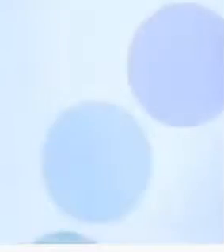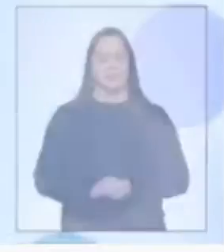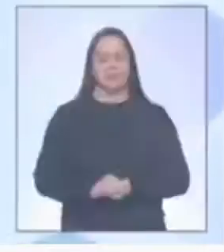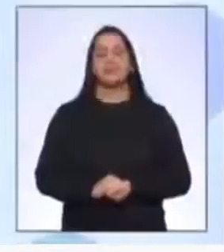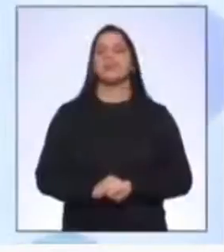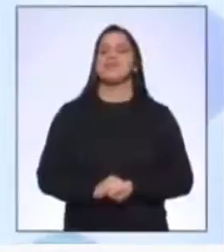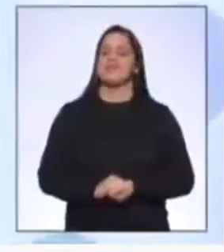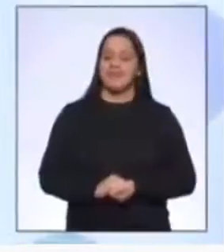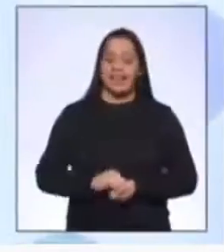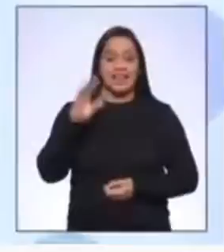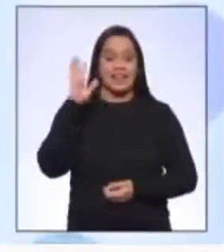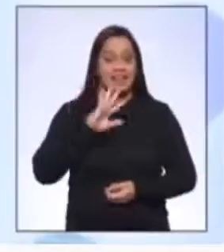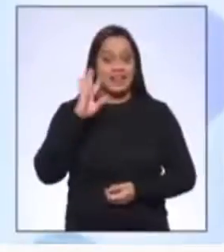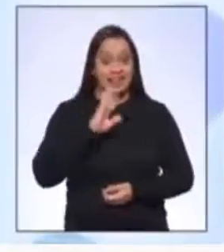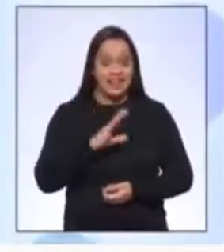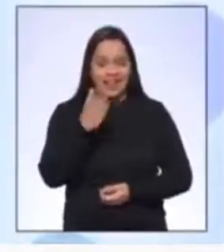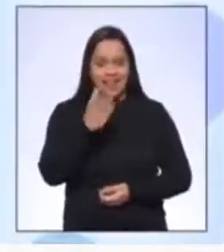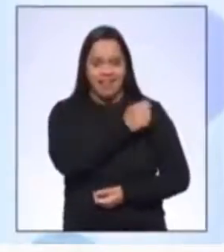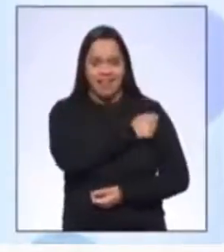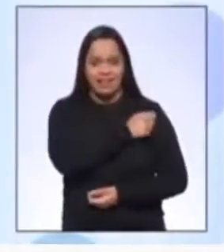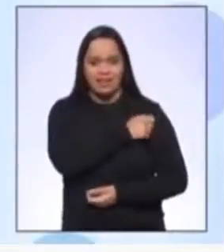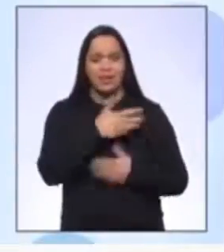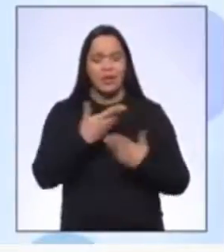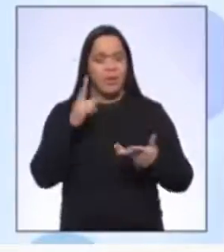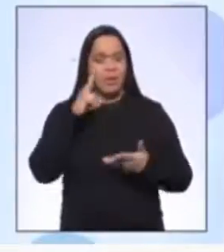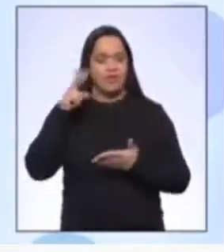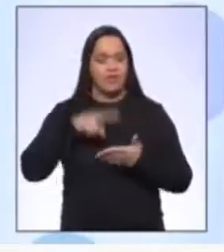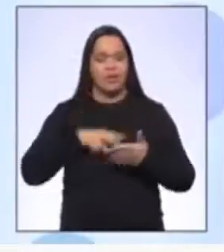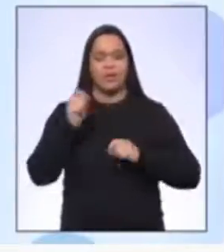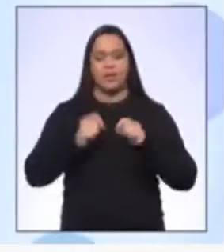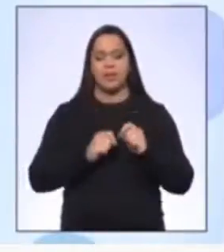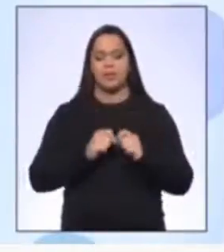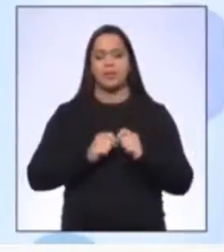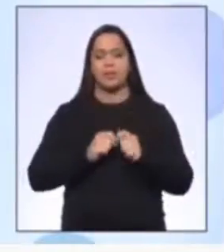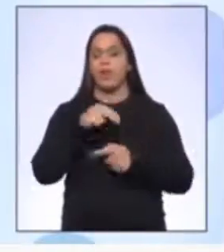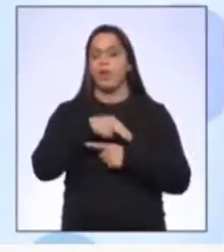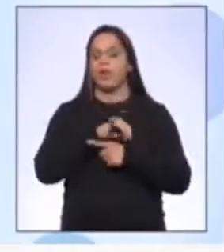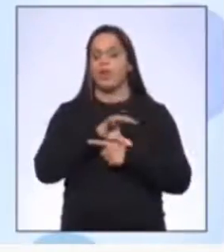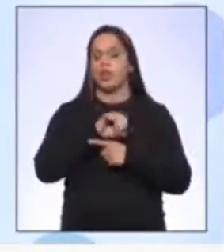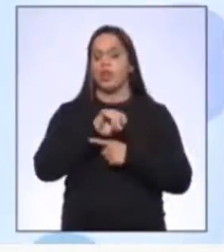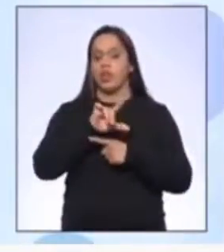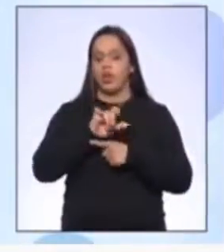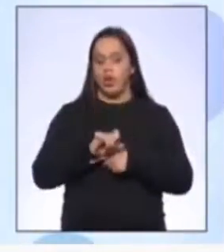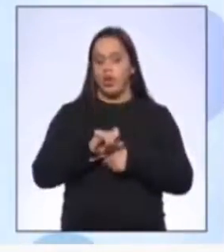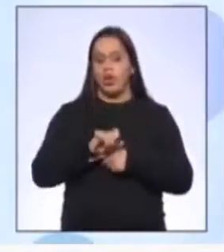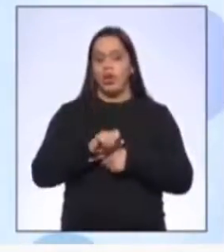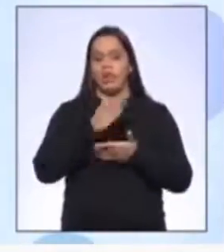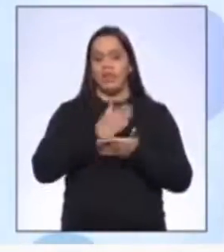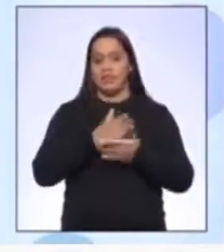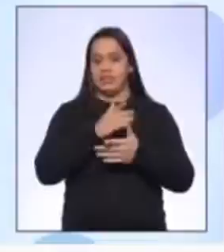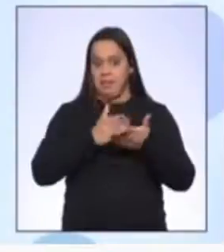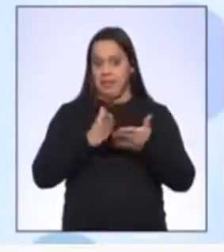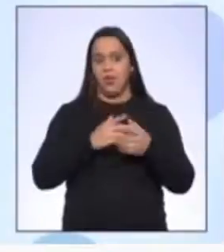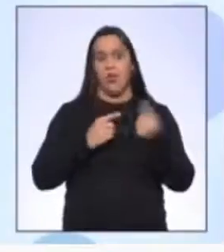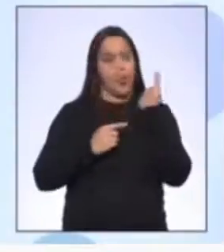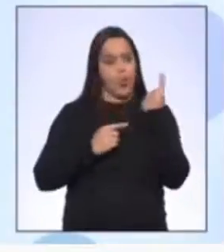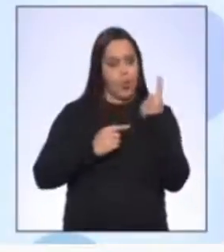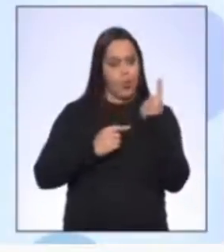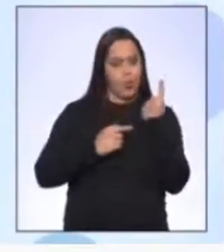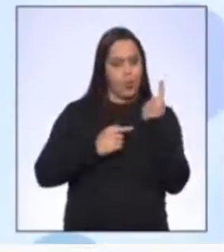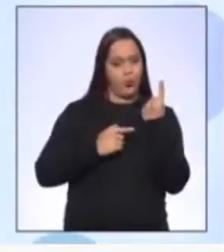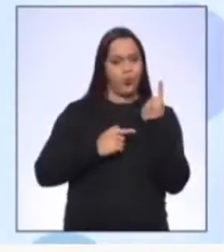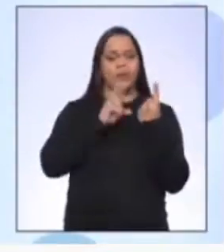é legal pessoal então vamos lá a nicole ela dividiu bonitinho aqui ó um ela falou assim